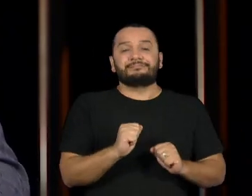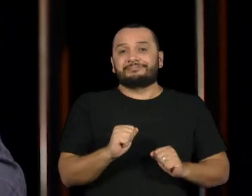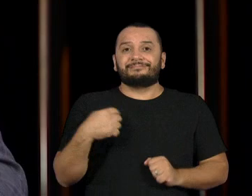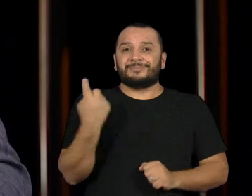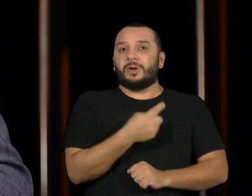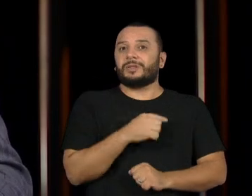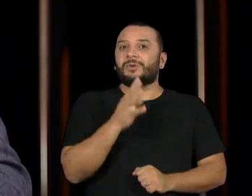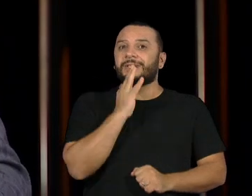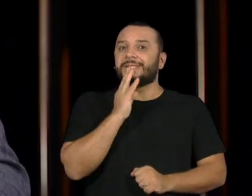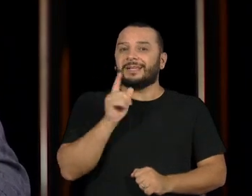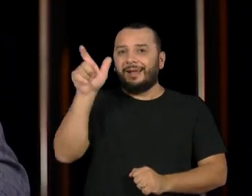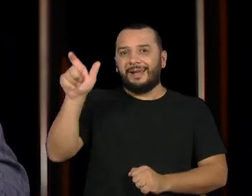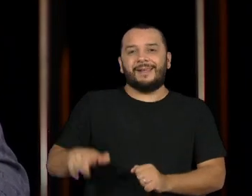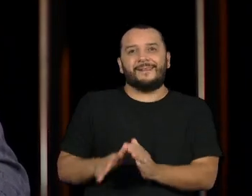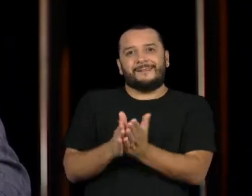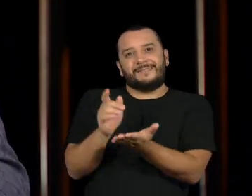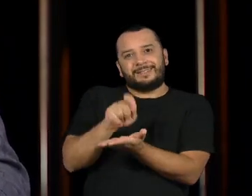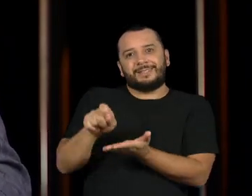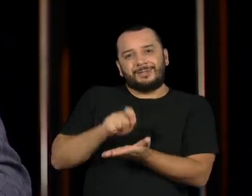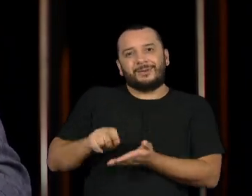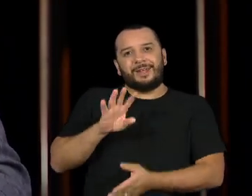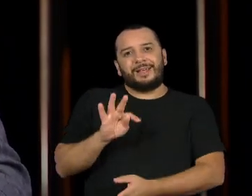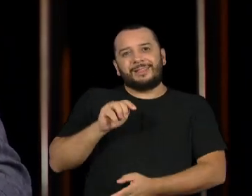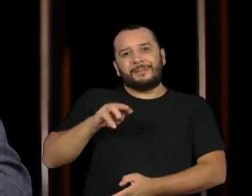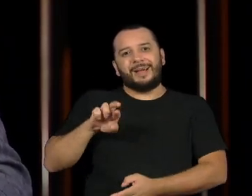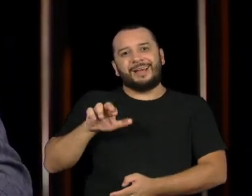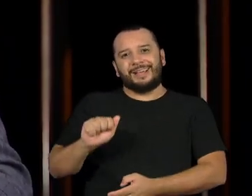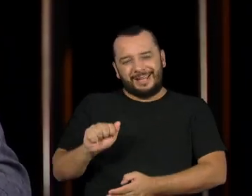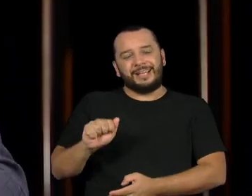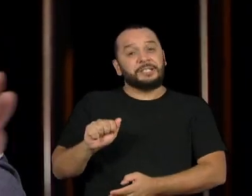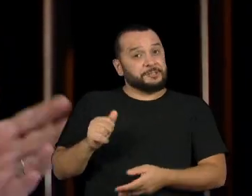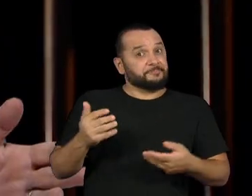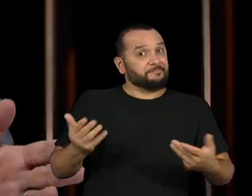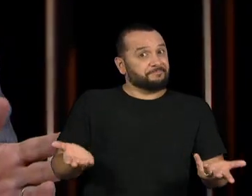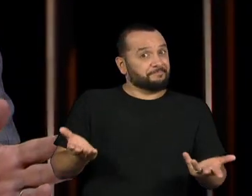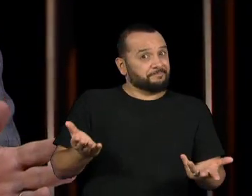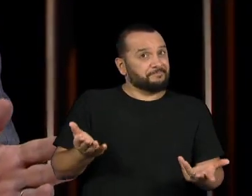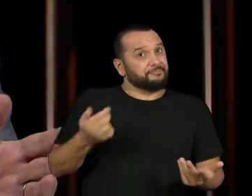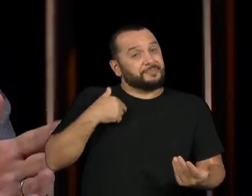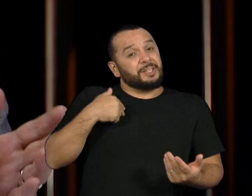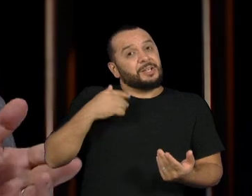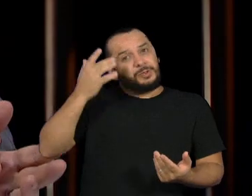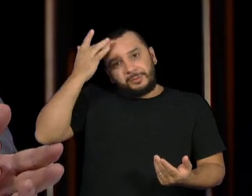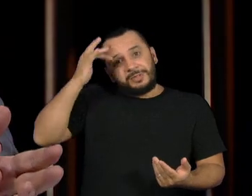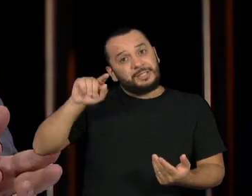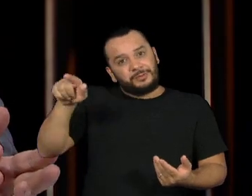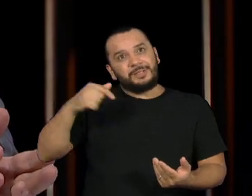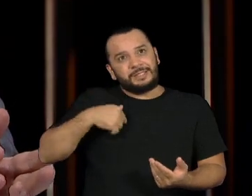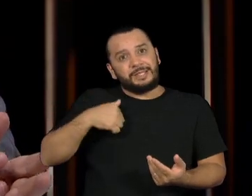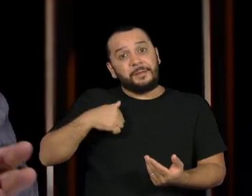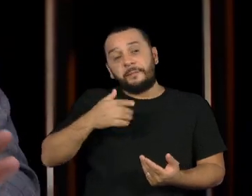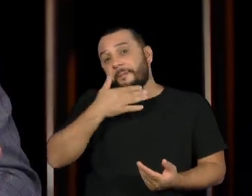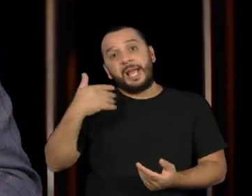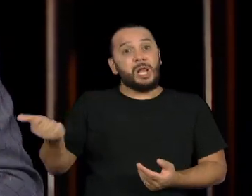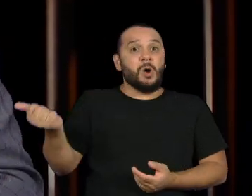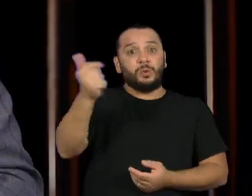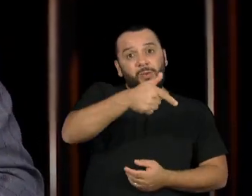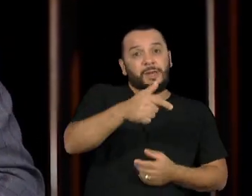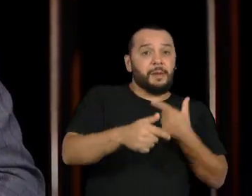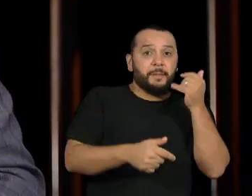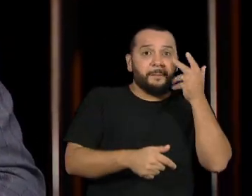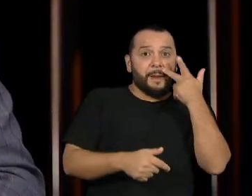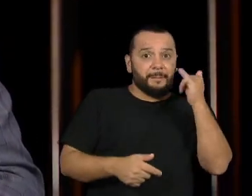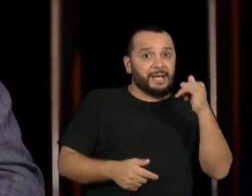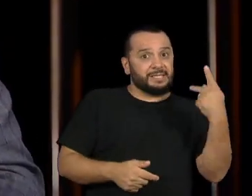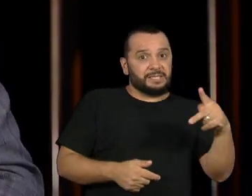conhecer a escritora Tamara Klink. E cá entre nós, hein? Eu não sei se um dia você vai navegar melhor que o seu pai, mas